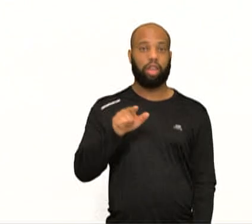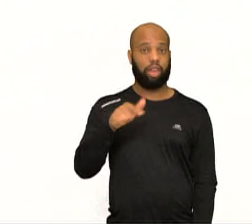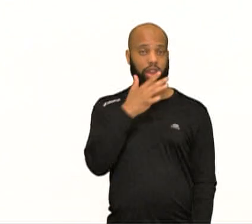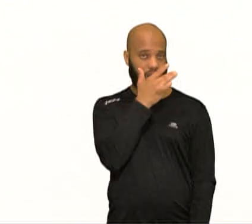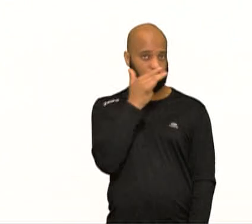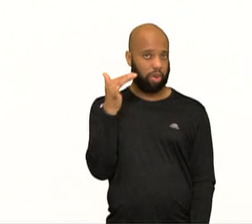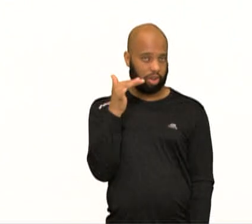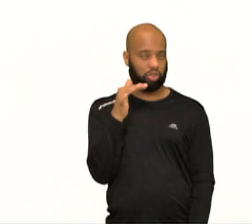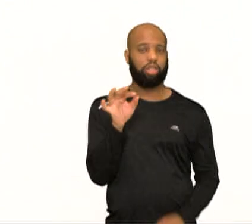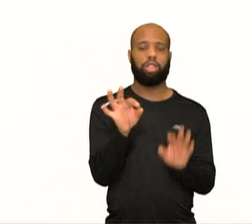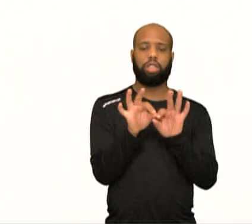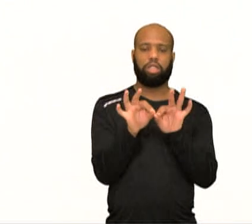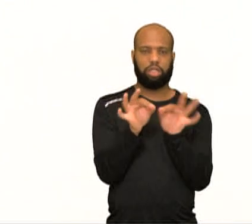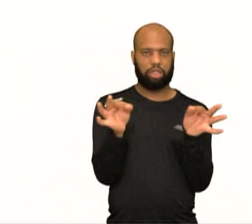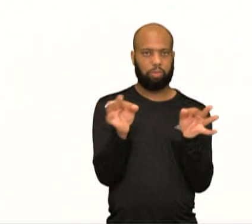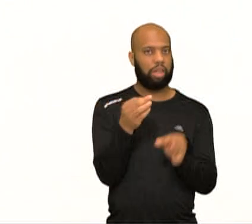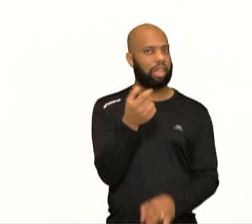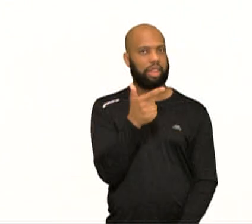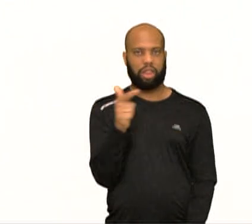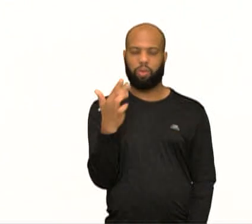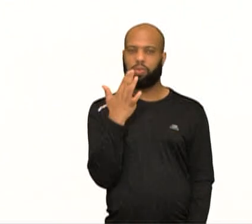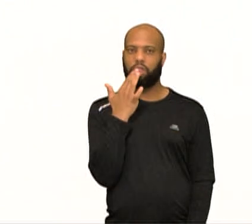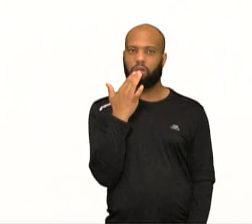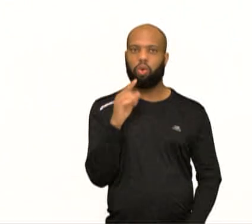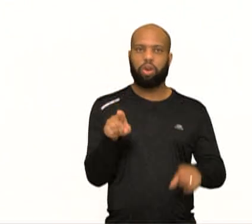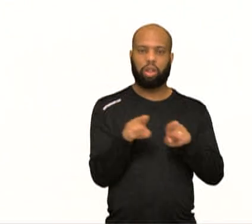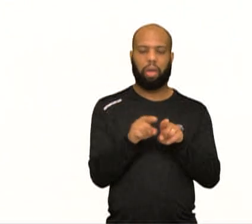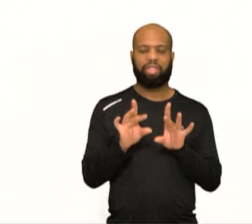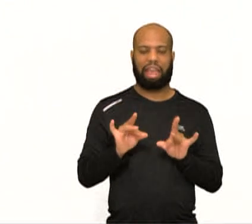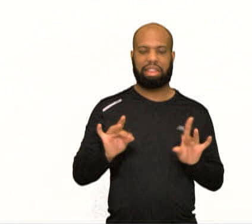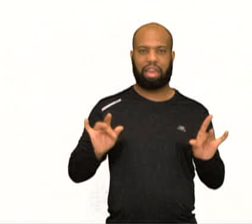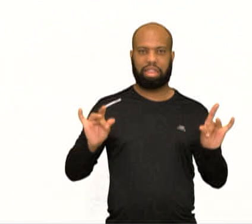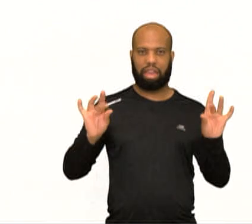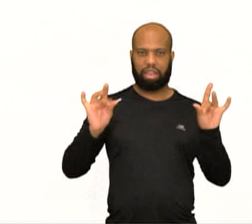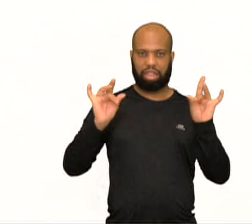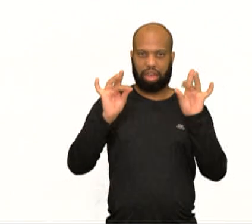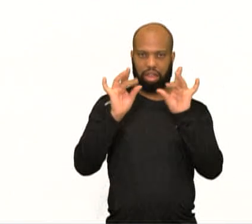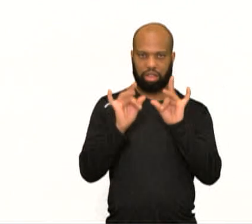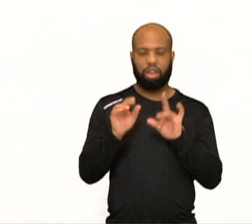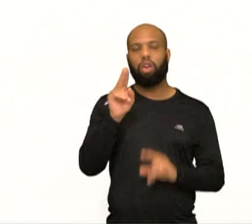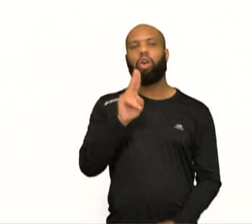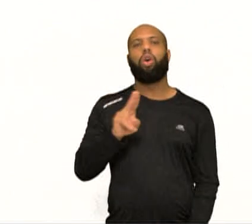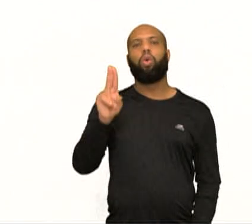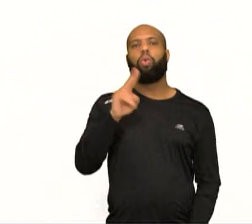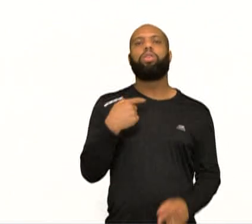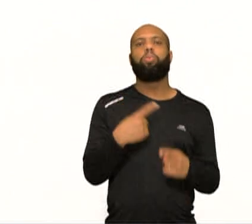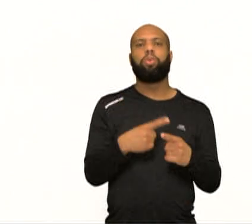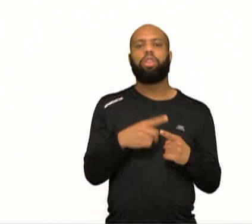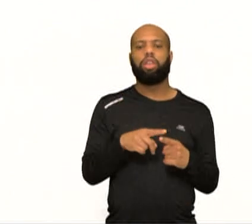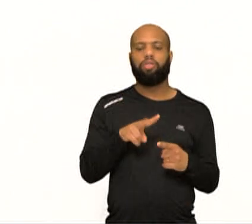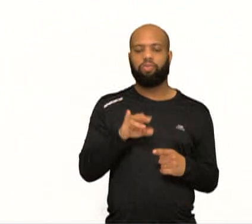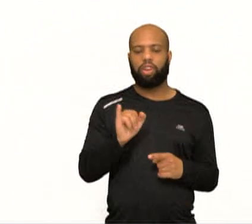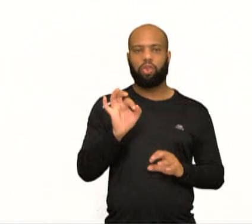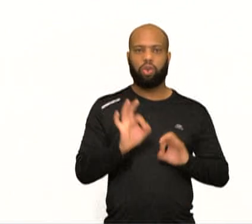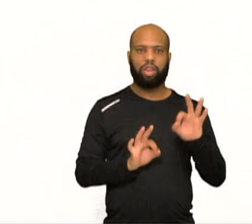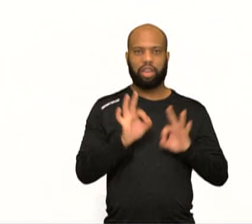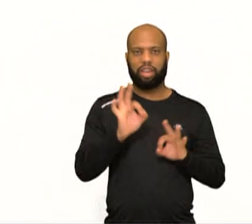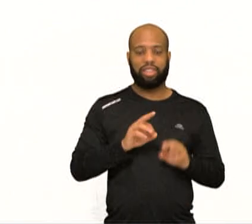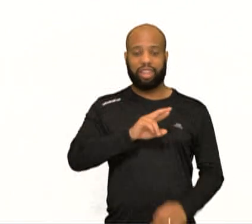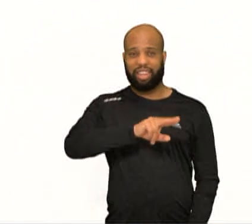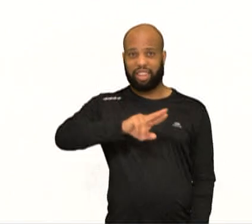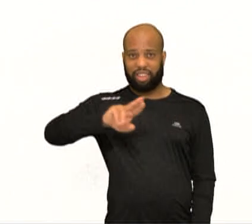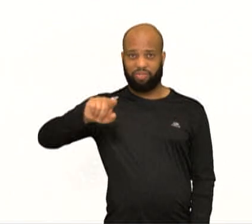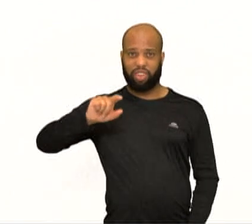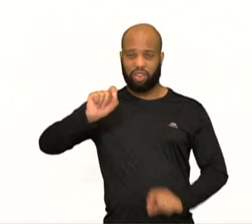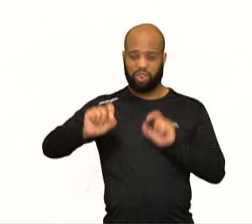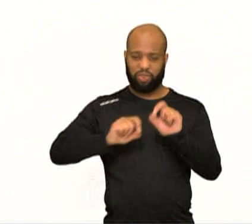sendo incolor e de alta viscosidade. É utilizada como precursor na preparação de diversas resinas